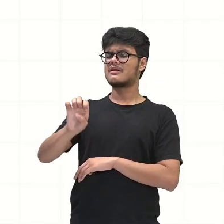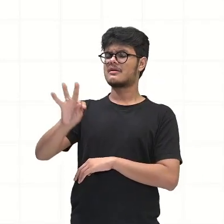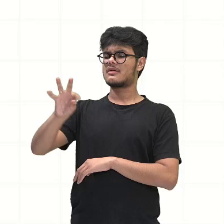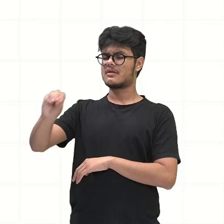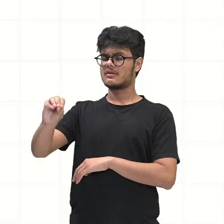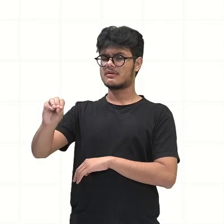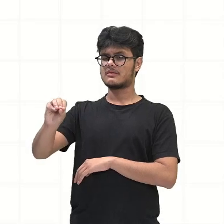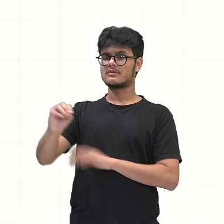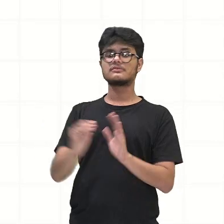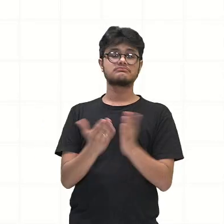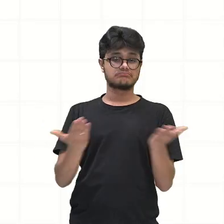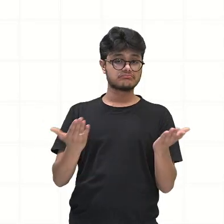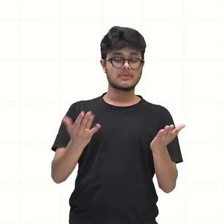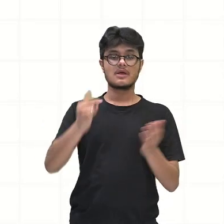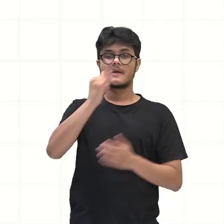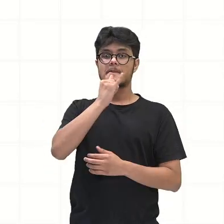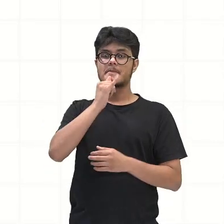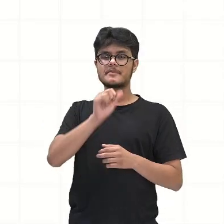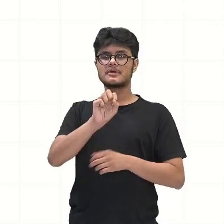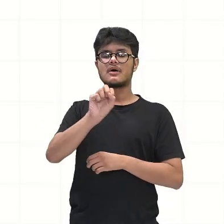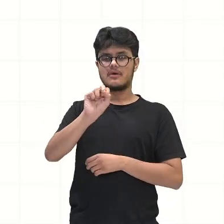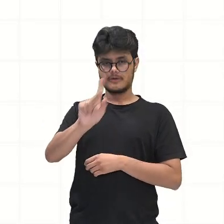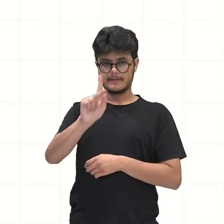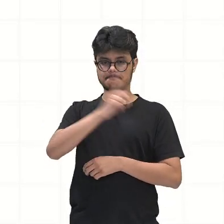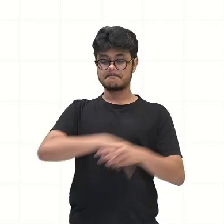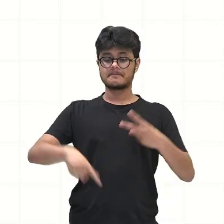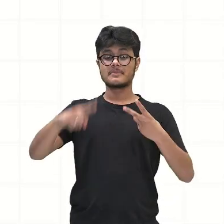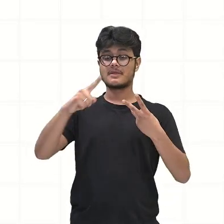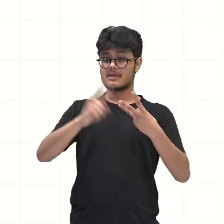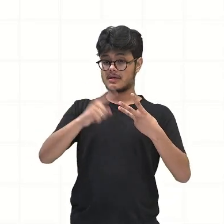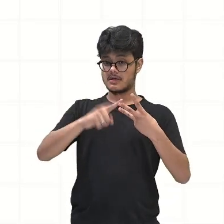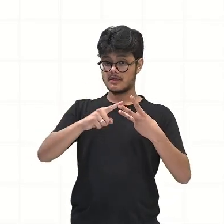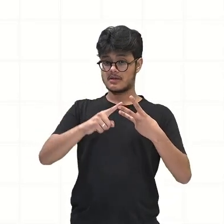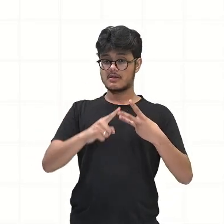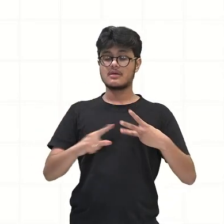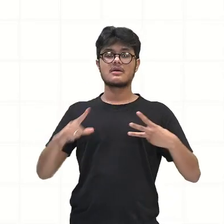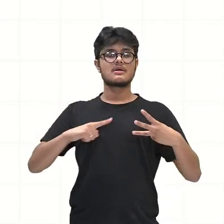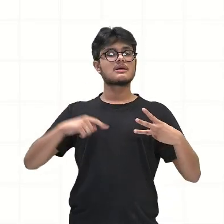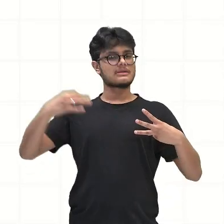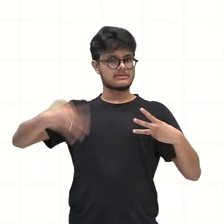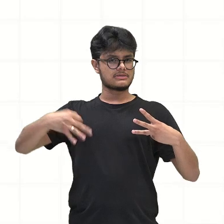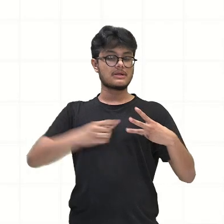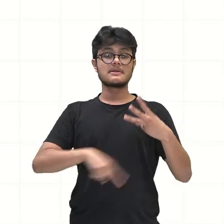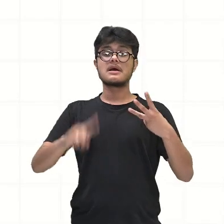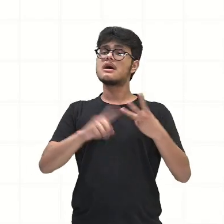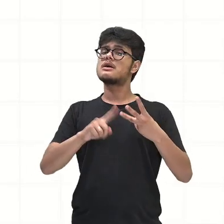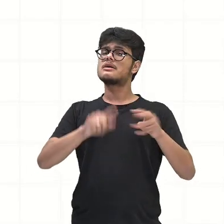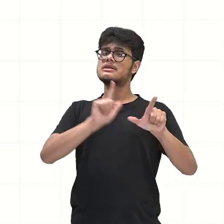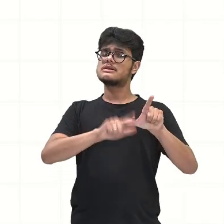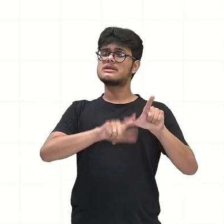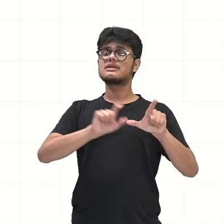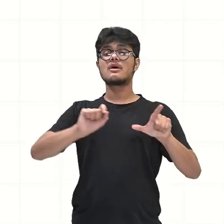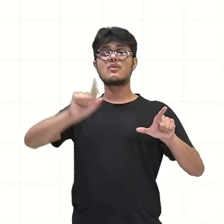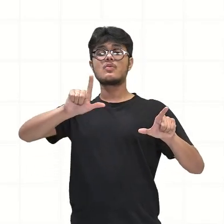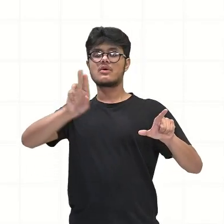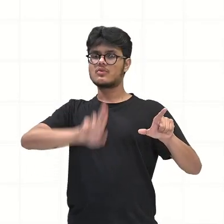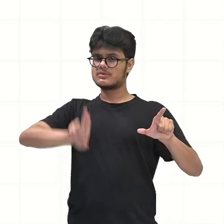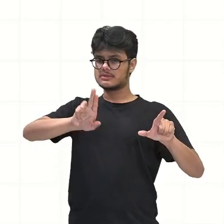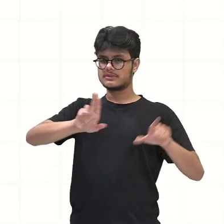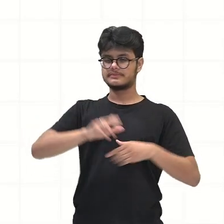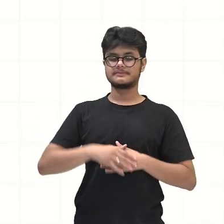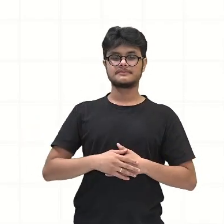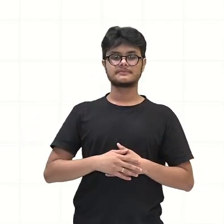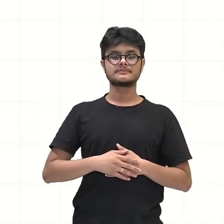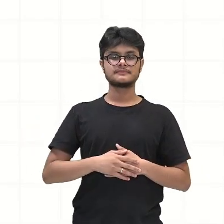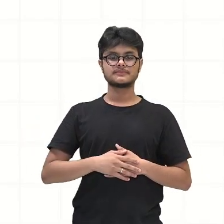os subconjuntos de um espaço amostral e são indicados por letra maiúscula. Exemplo, então vejam só,